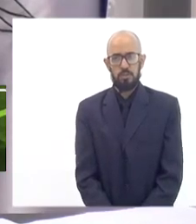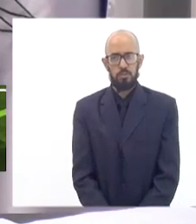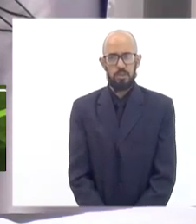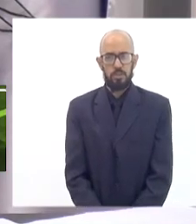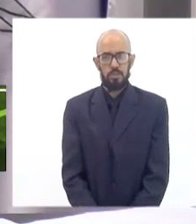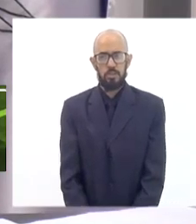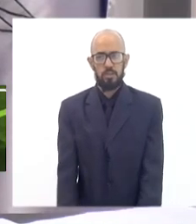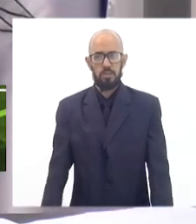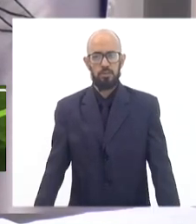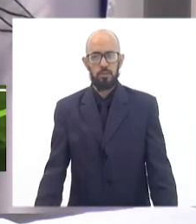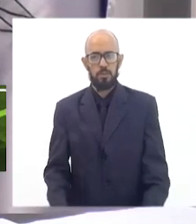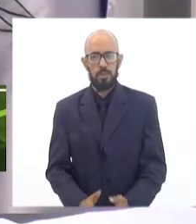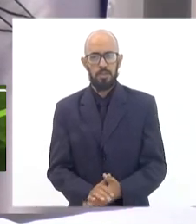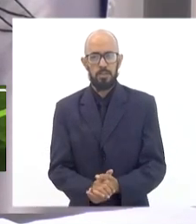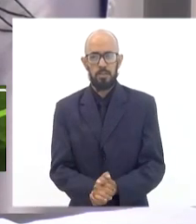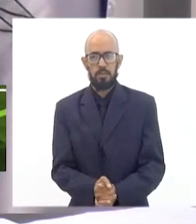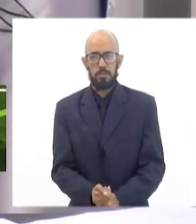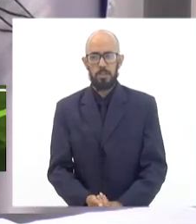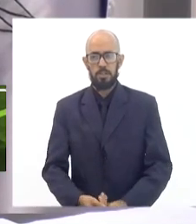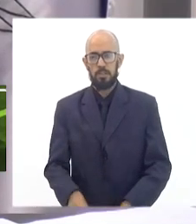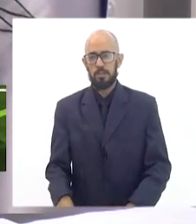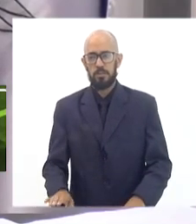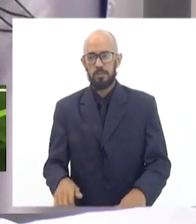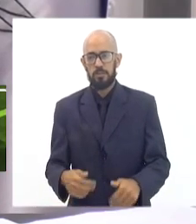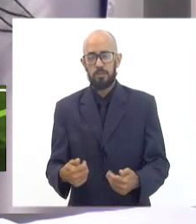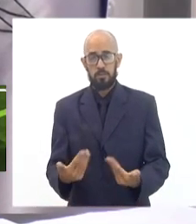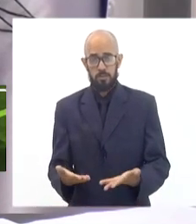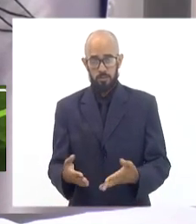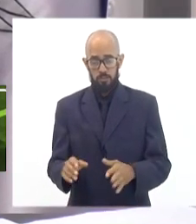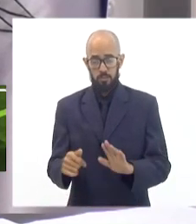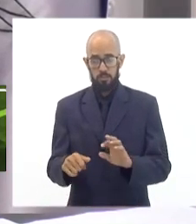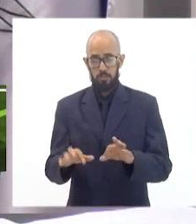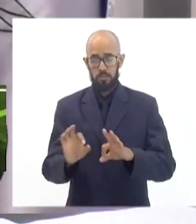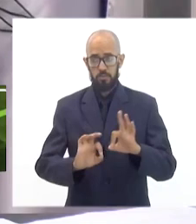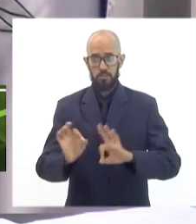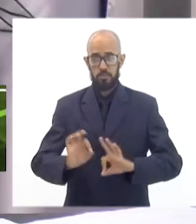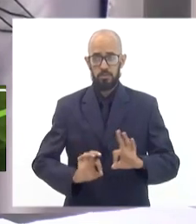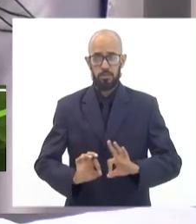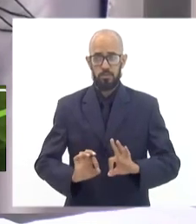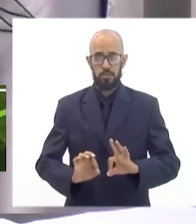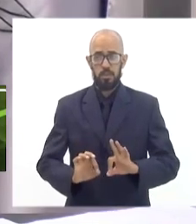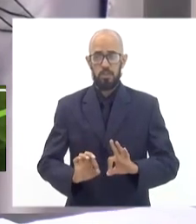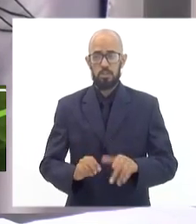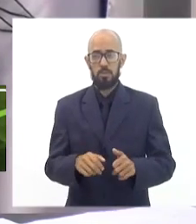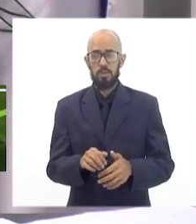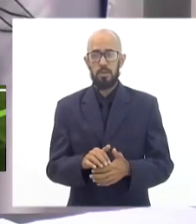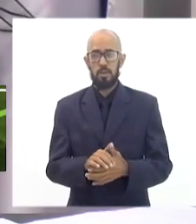quanto maior organização que o seu propôs no no âmbito da seinfra